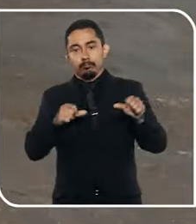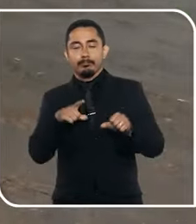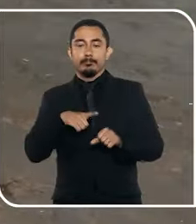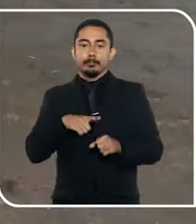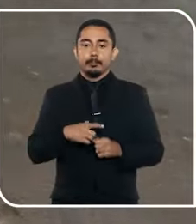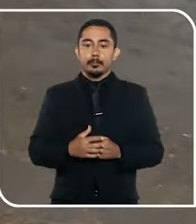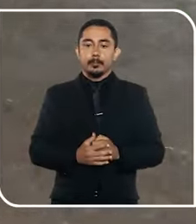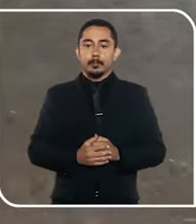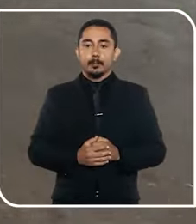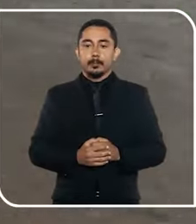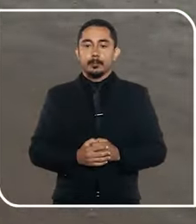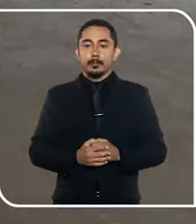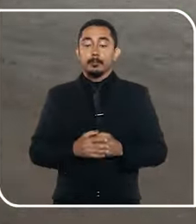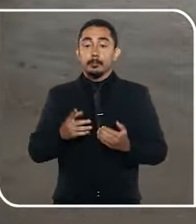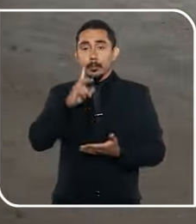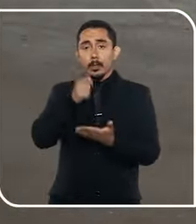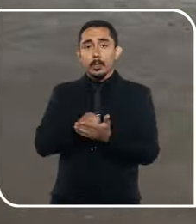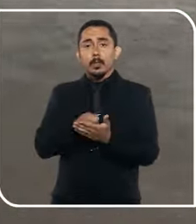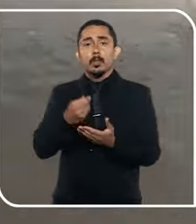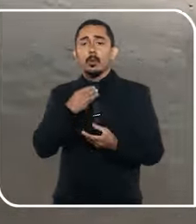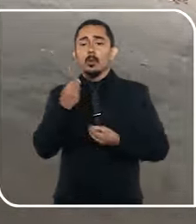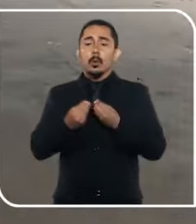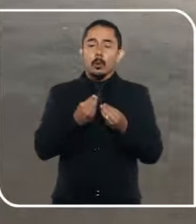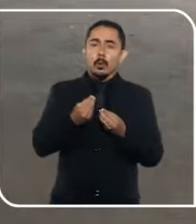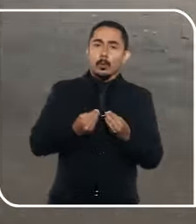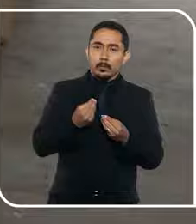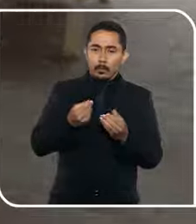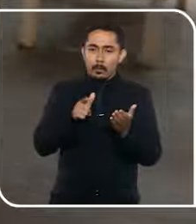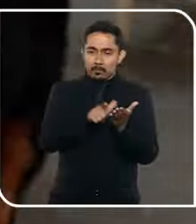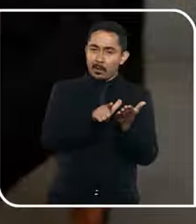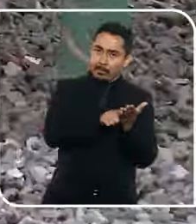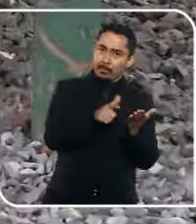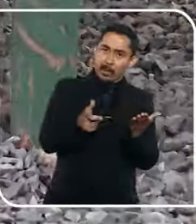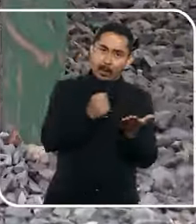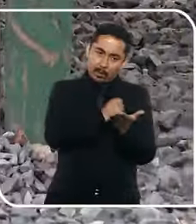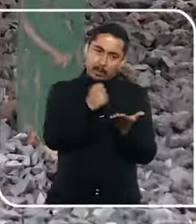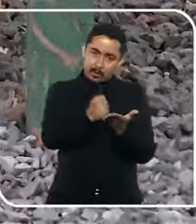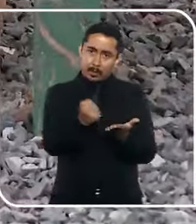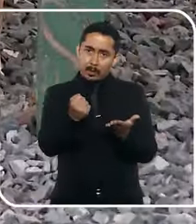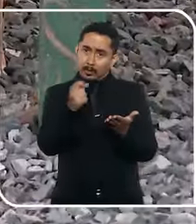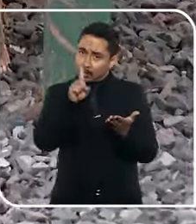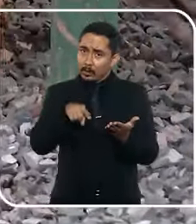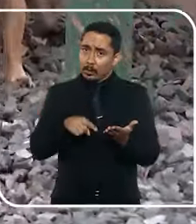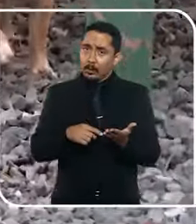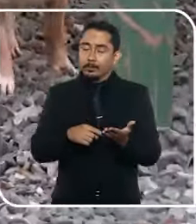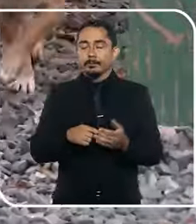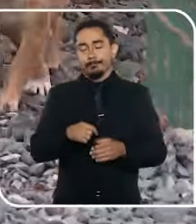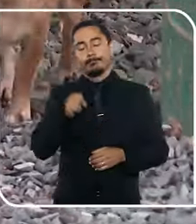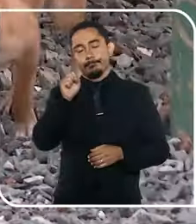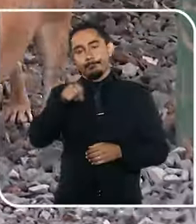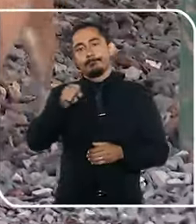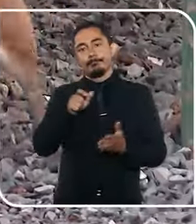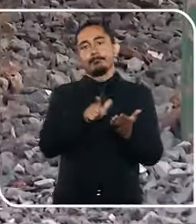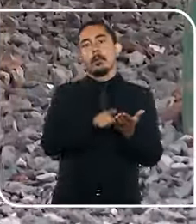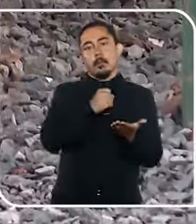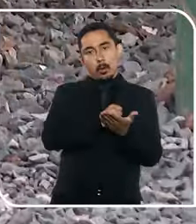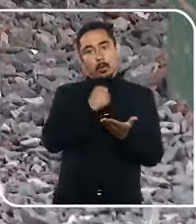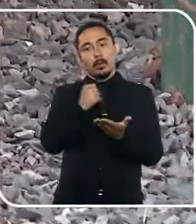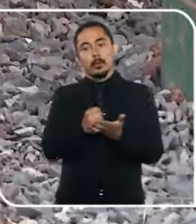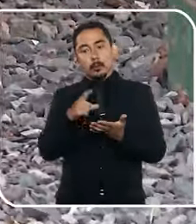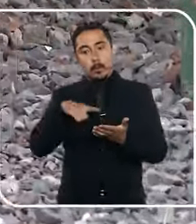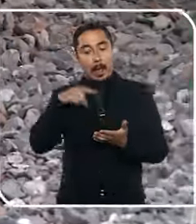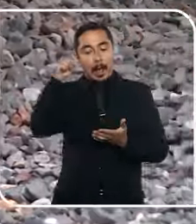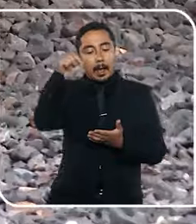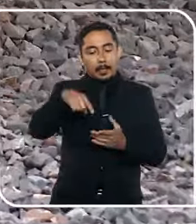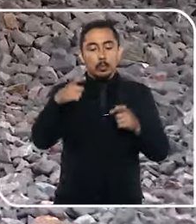troca. Isso foi definido em papel, registrado e tudo, não? Foi definido então, em papel, aqui é o